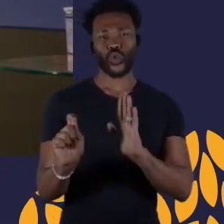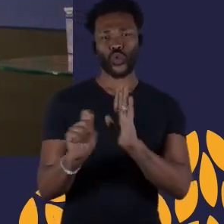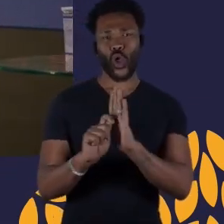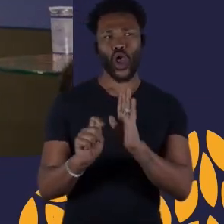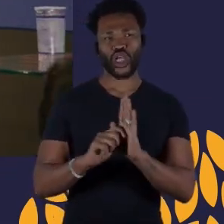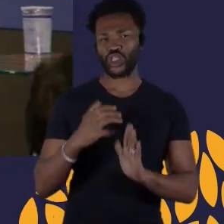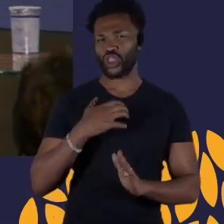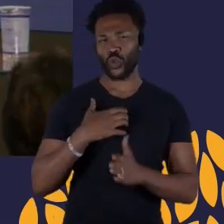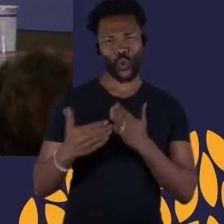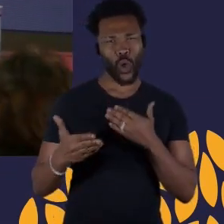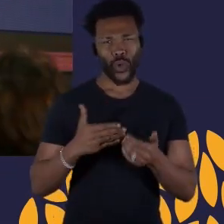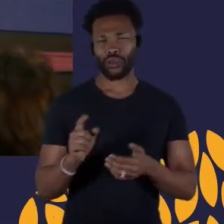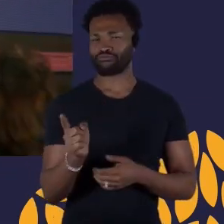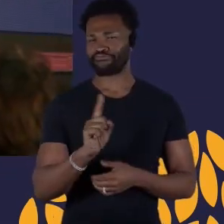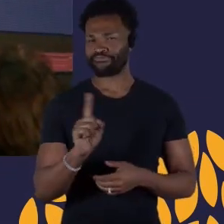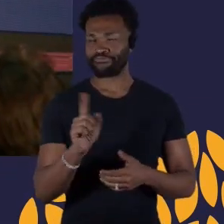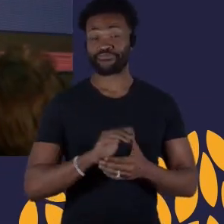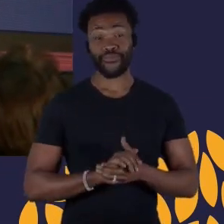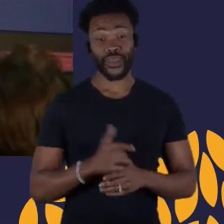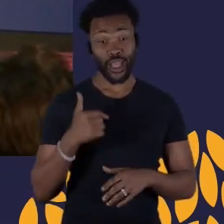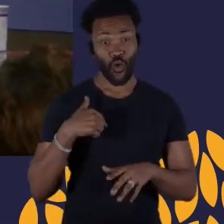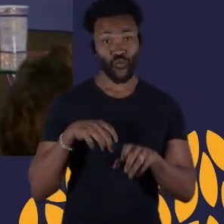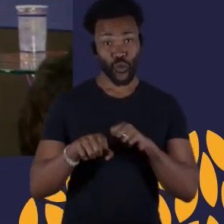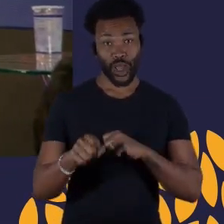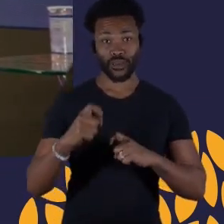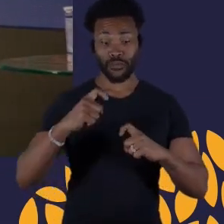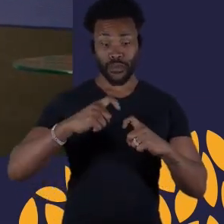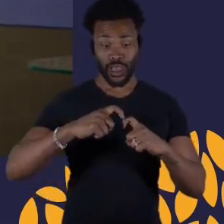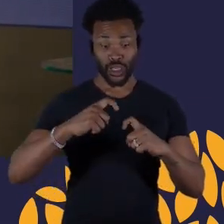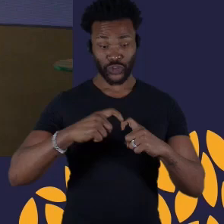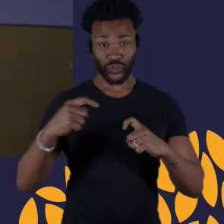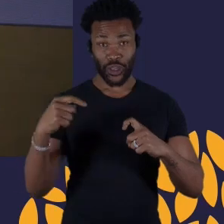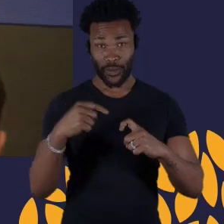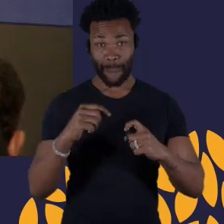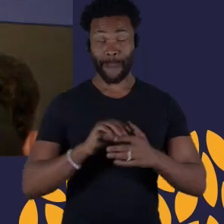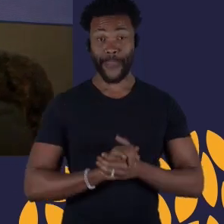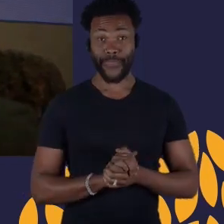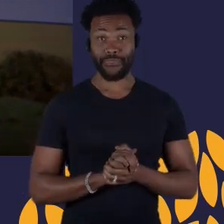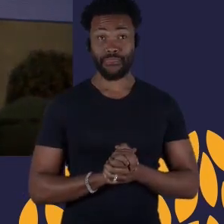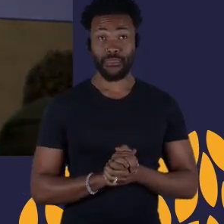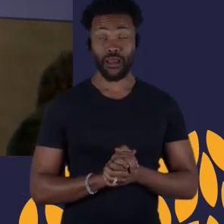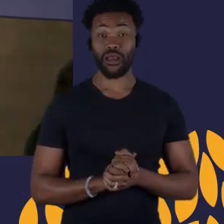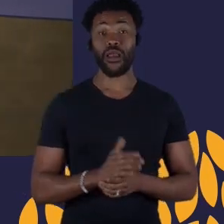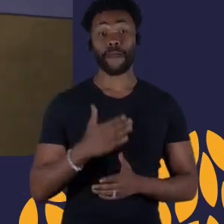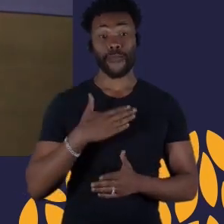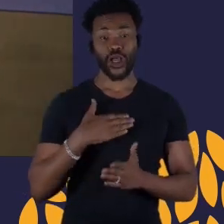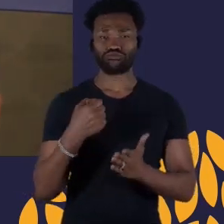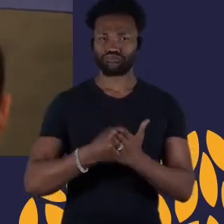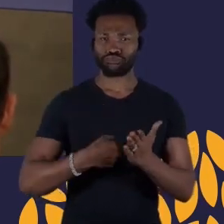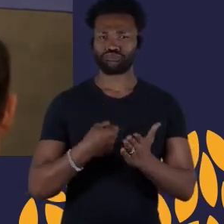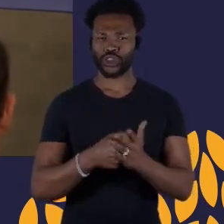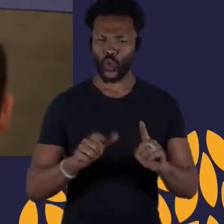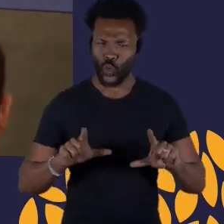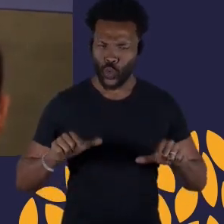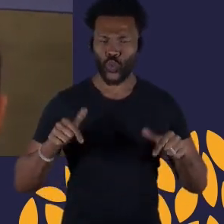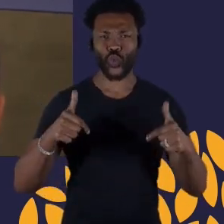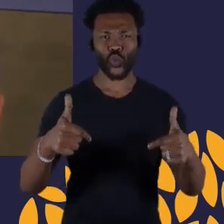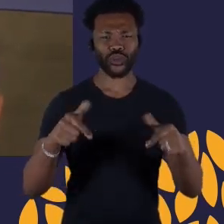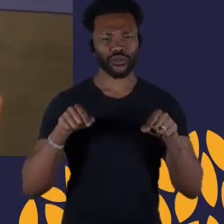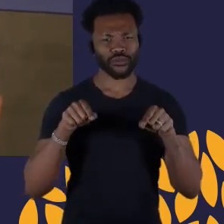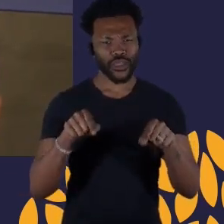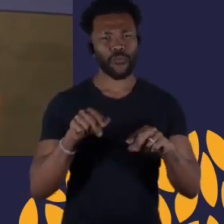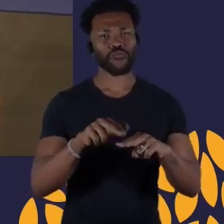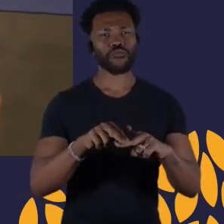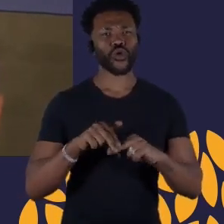qualquer jeito. Eu sou médica e minha militância, meu ativismo é